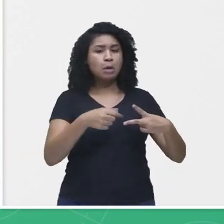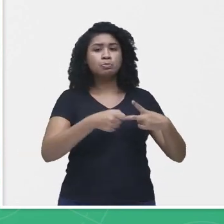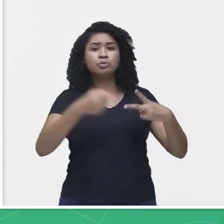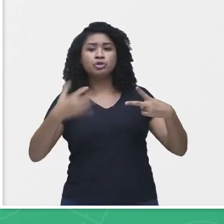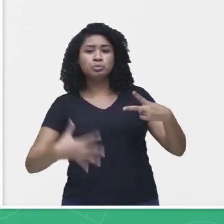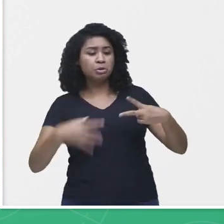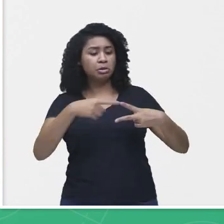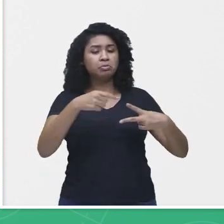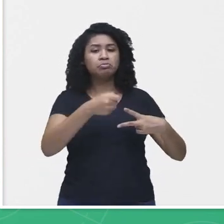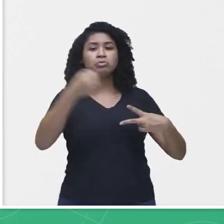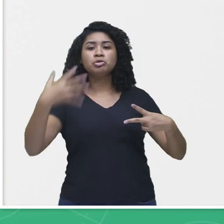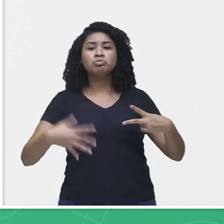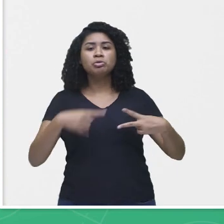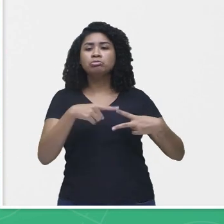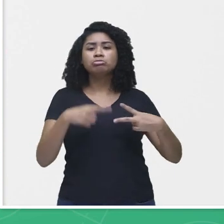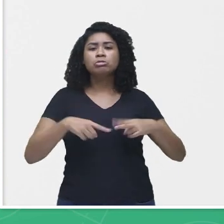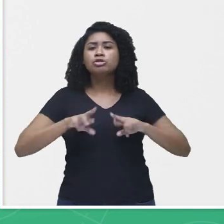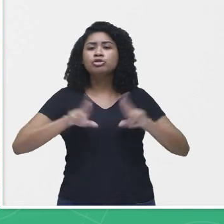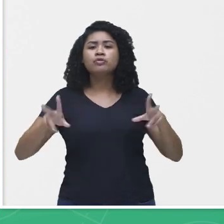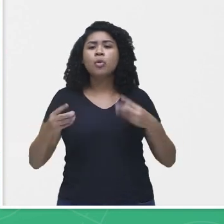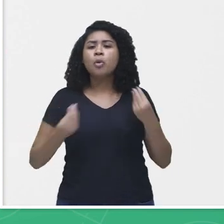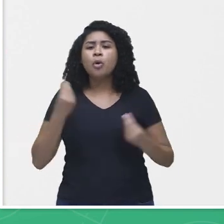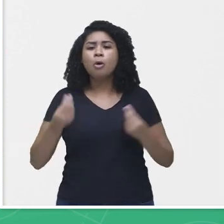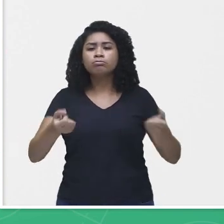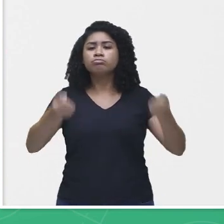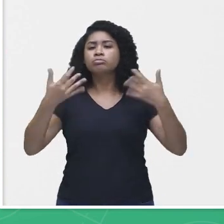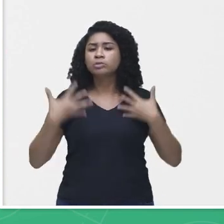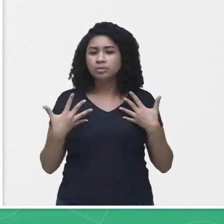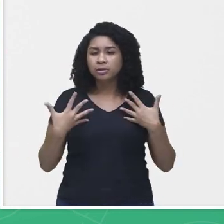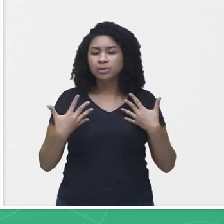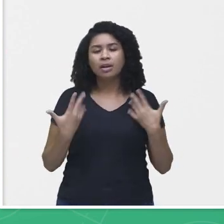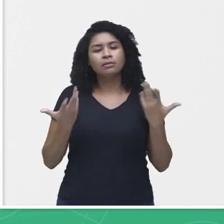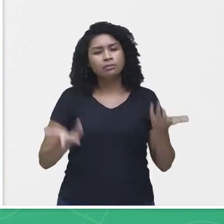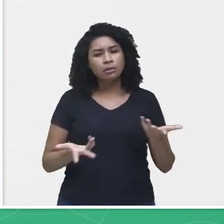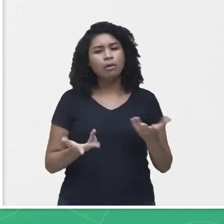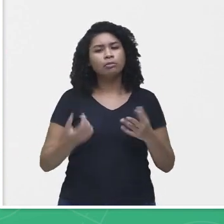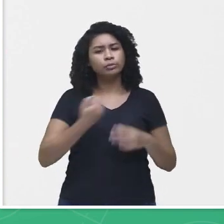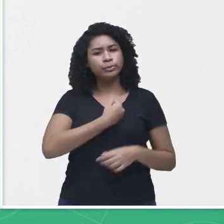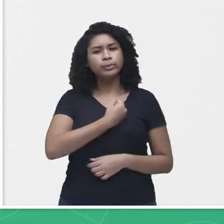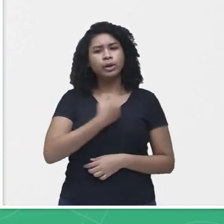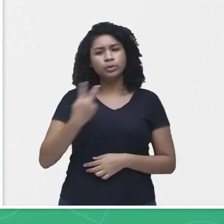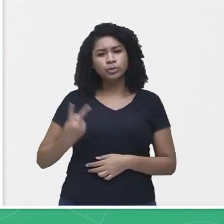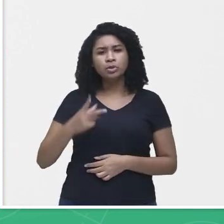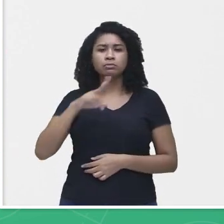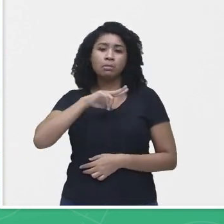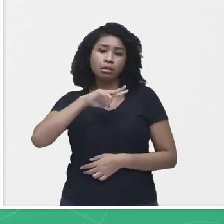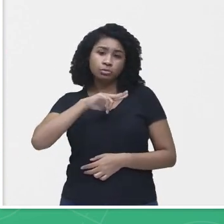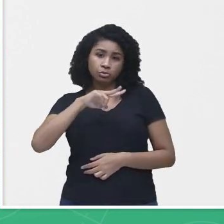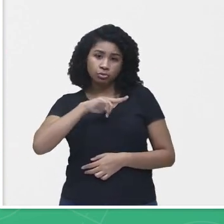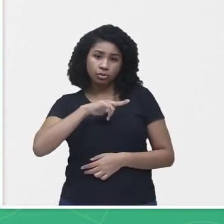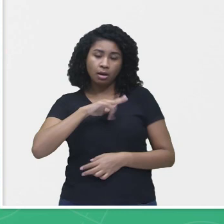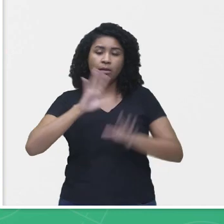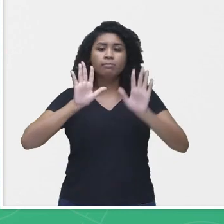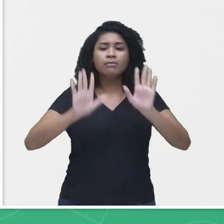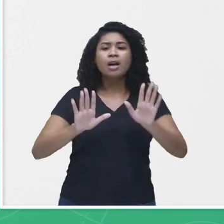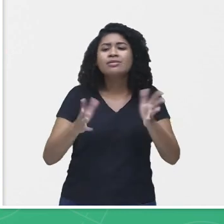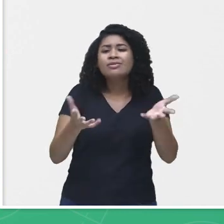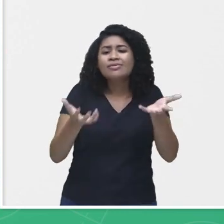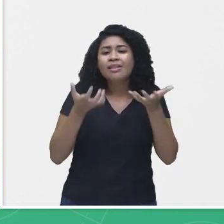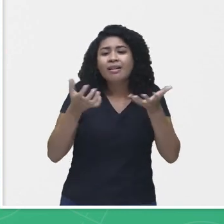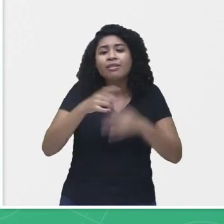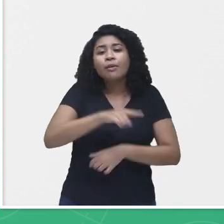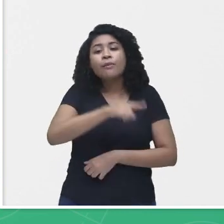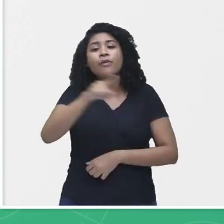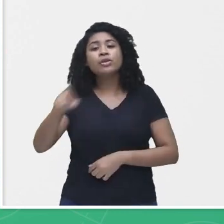digestão mecânica e química, né? Então, uma questão pessoal, né? Mas aí, o que eu queria que